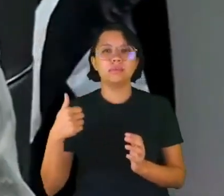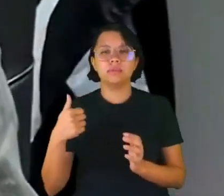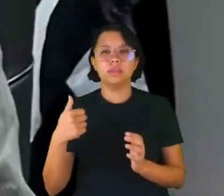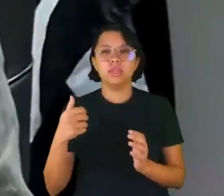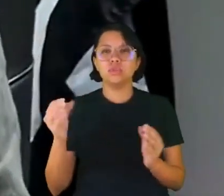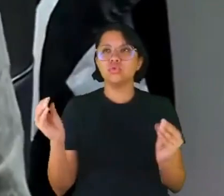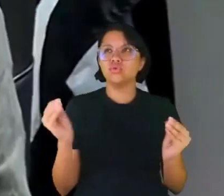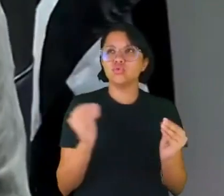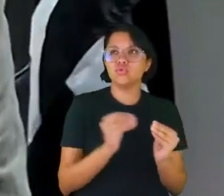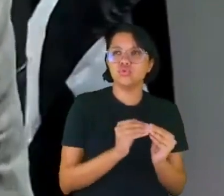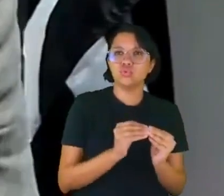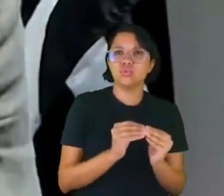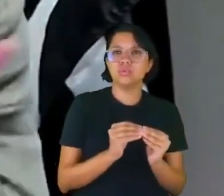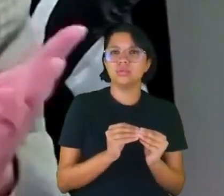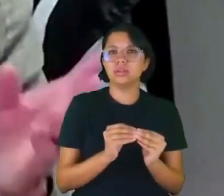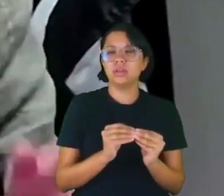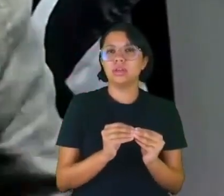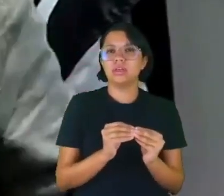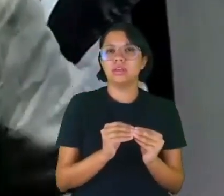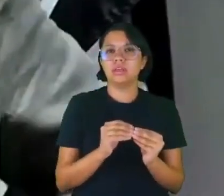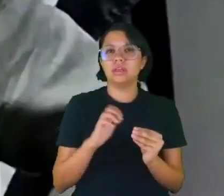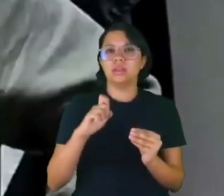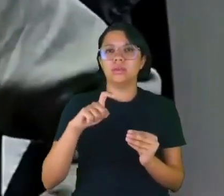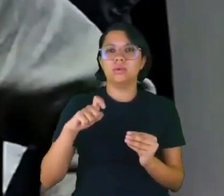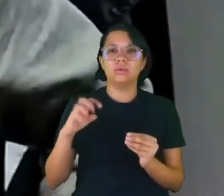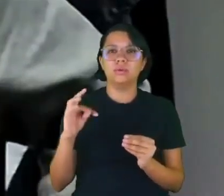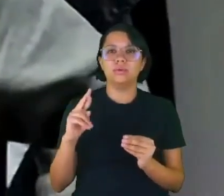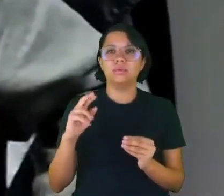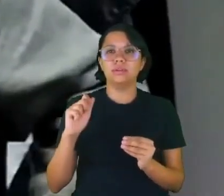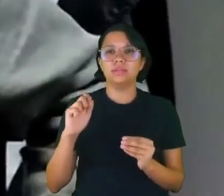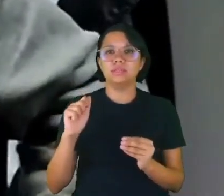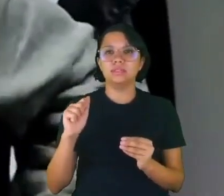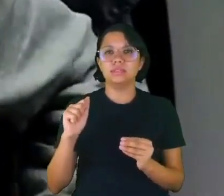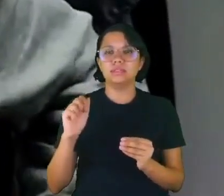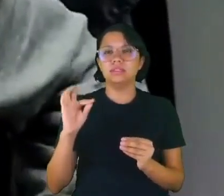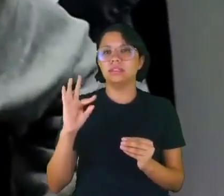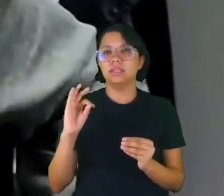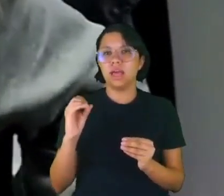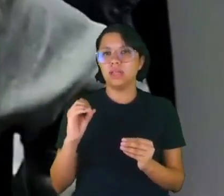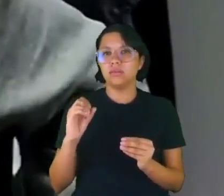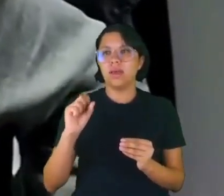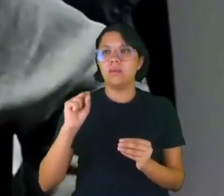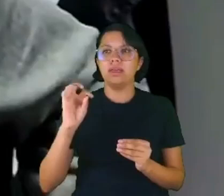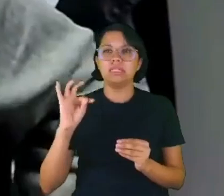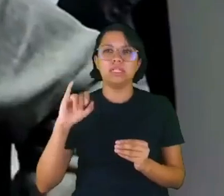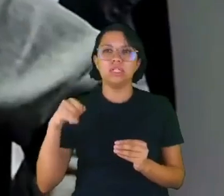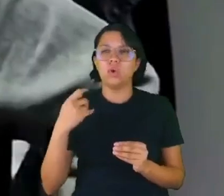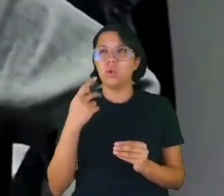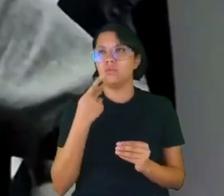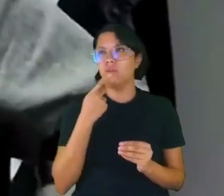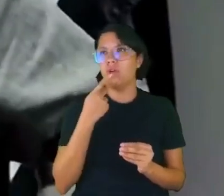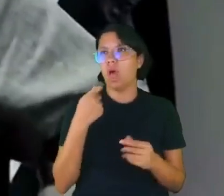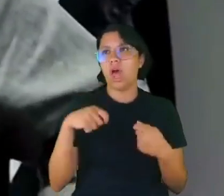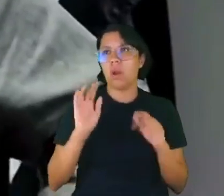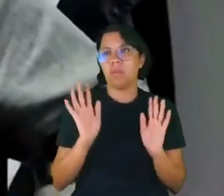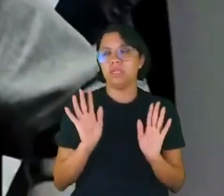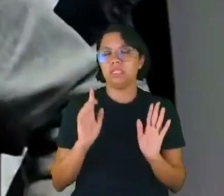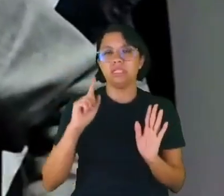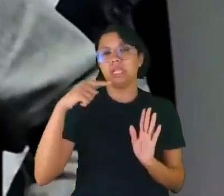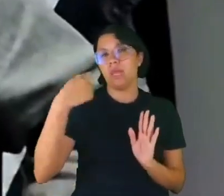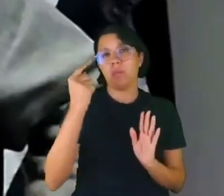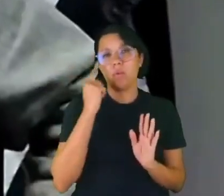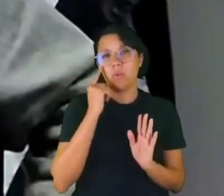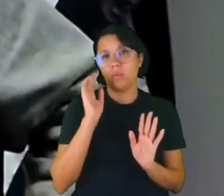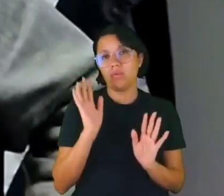da... Não, aí foi recorrer para o STJ e o STJ falou, não precisa, isso se vê depois. Não se